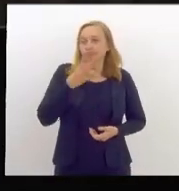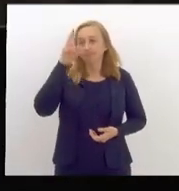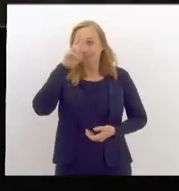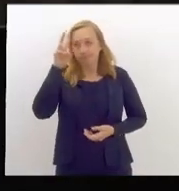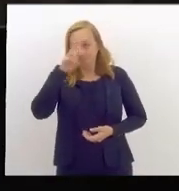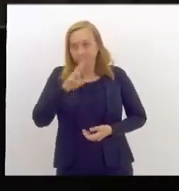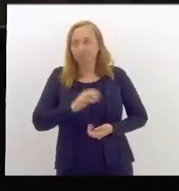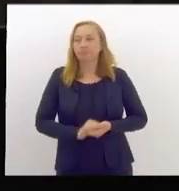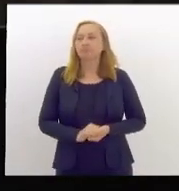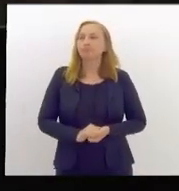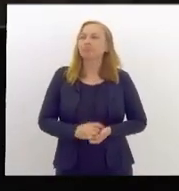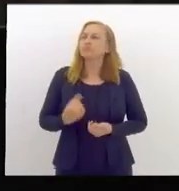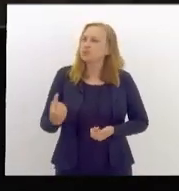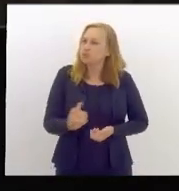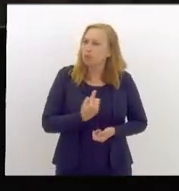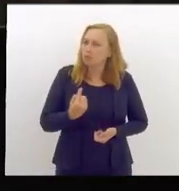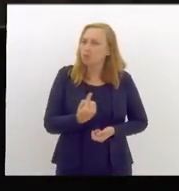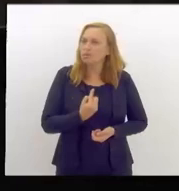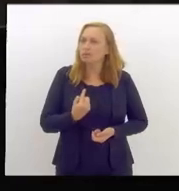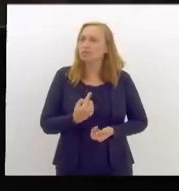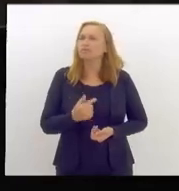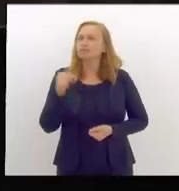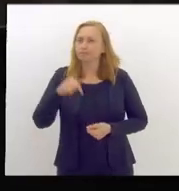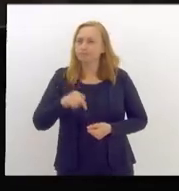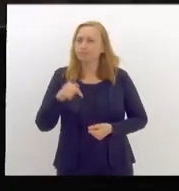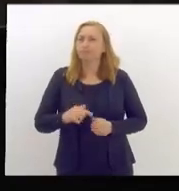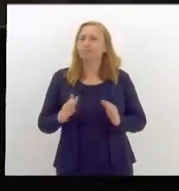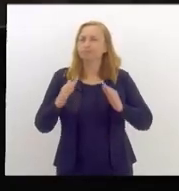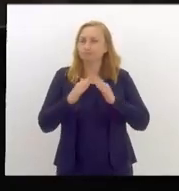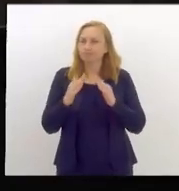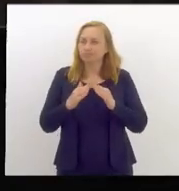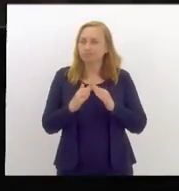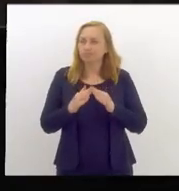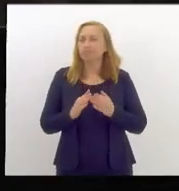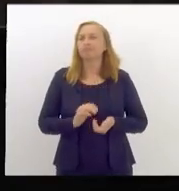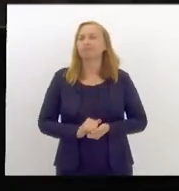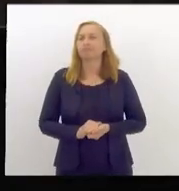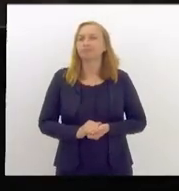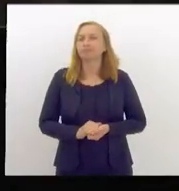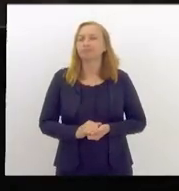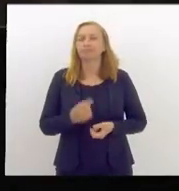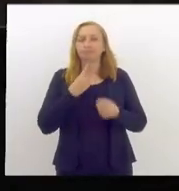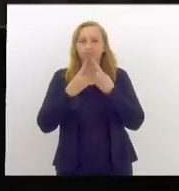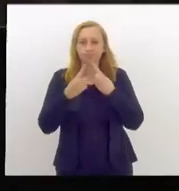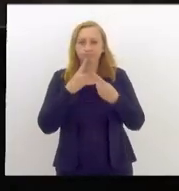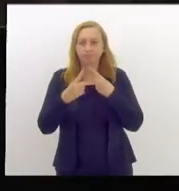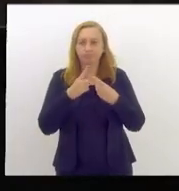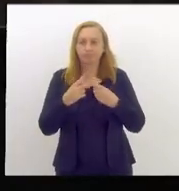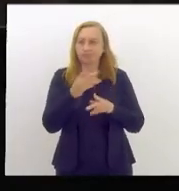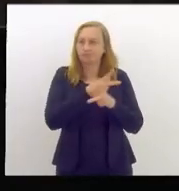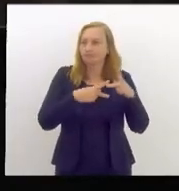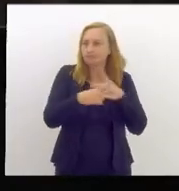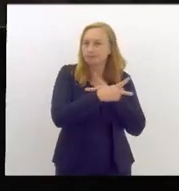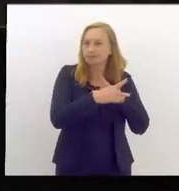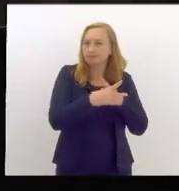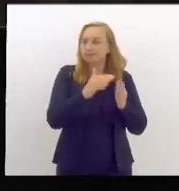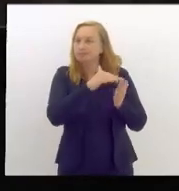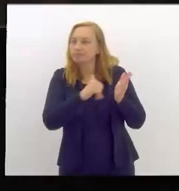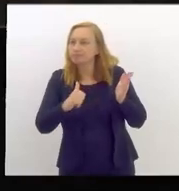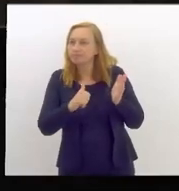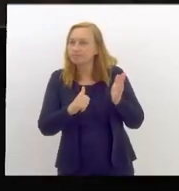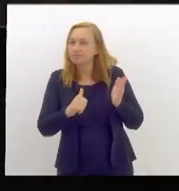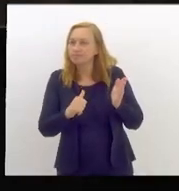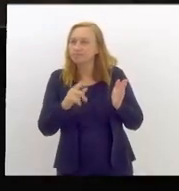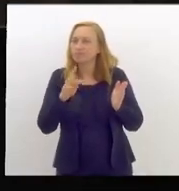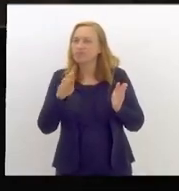né que nós nós aqui essa casa enfrentamos como discutimos a Previdência a retirada de